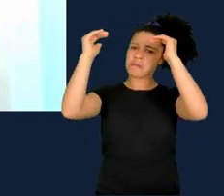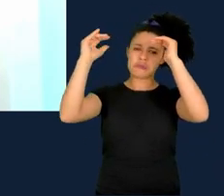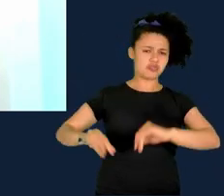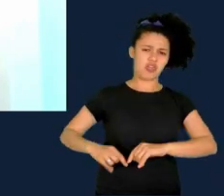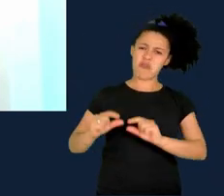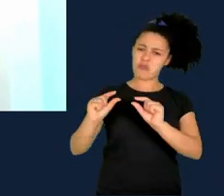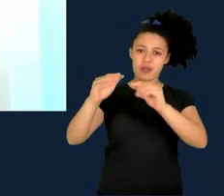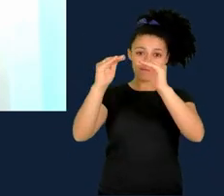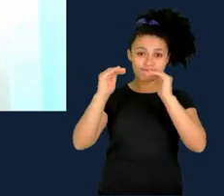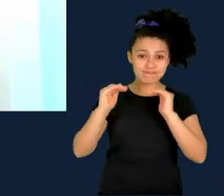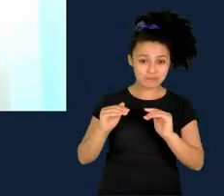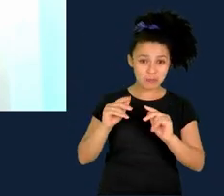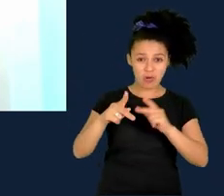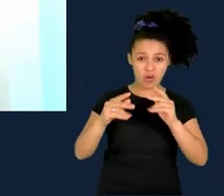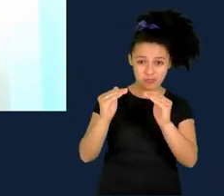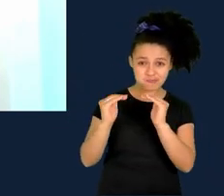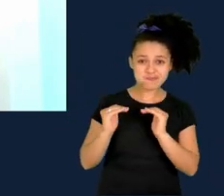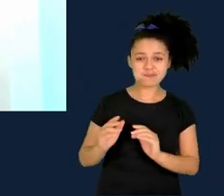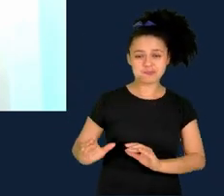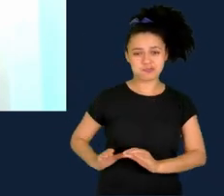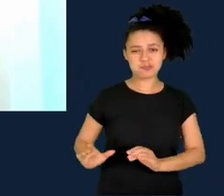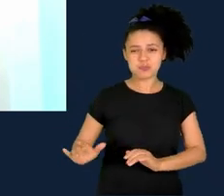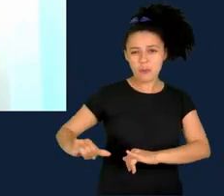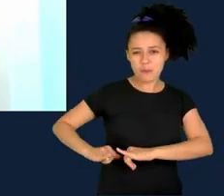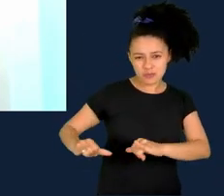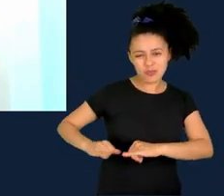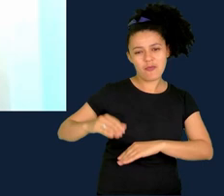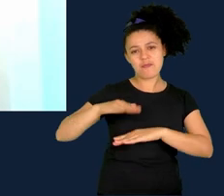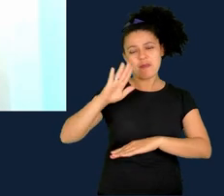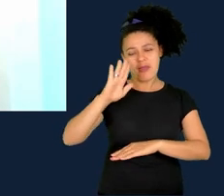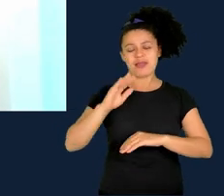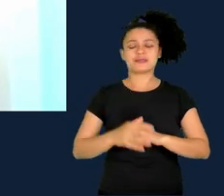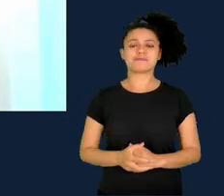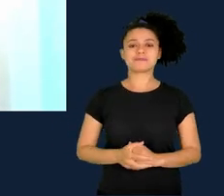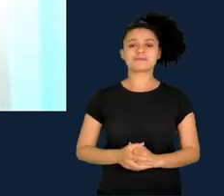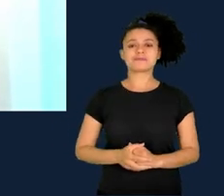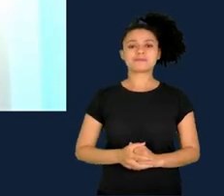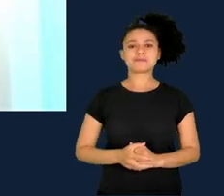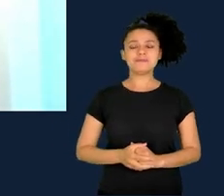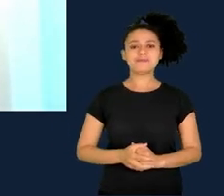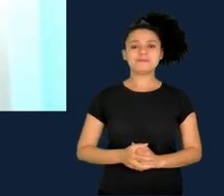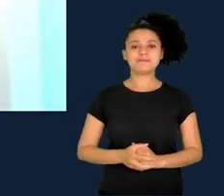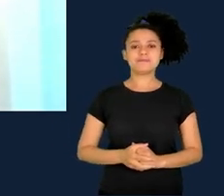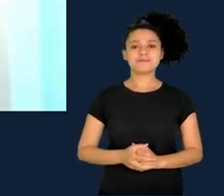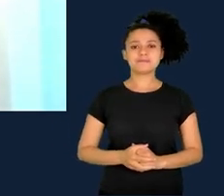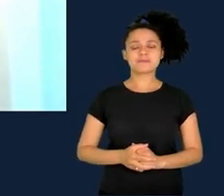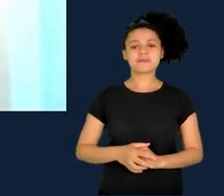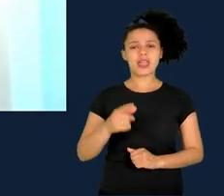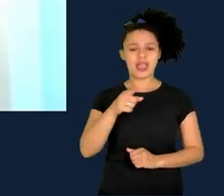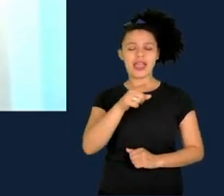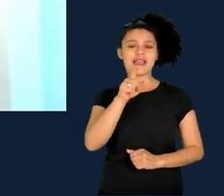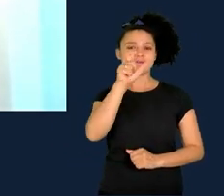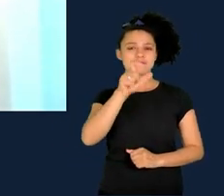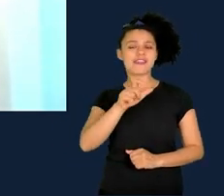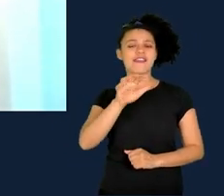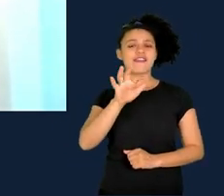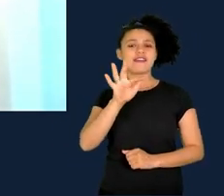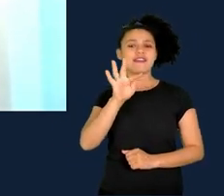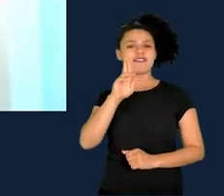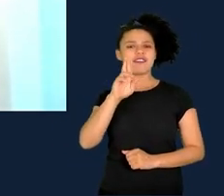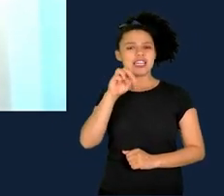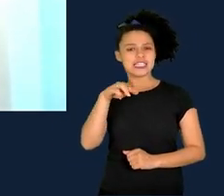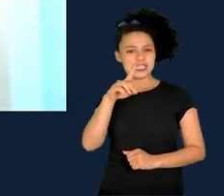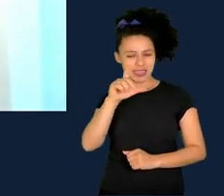Falando em transparência, a gente recebeu uma pergunta aqui da Fernanda Campagnucci, que é uma verdadeira campeã da transparência, trabalhando aí.